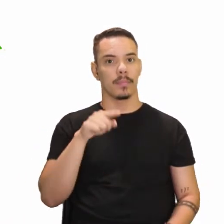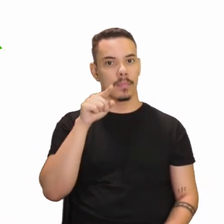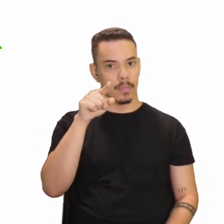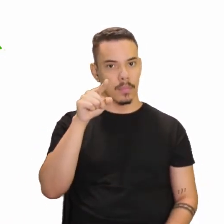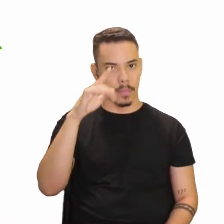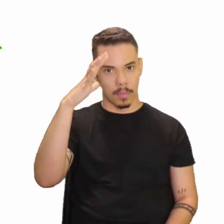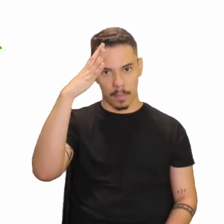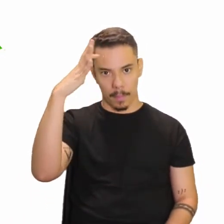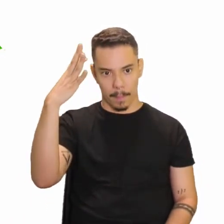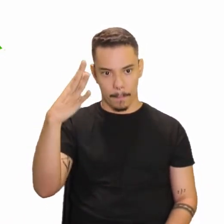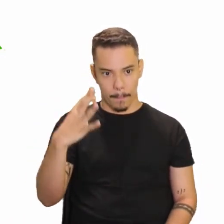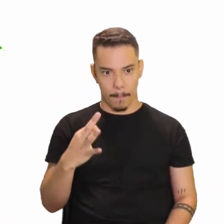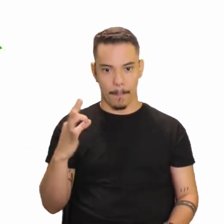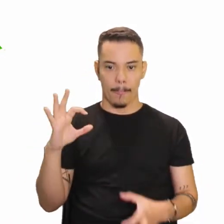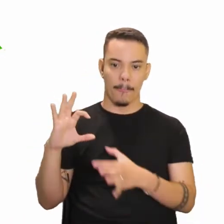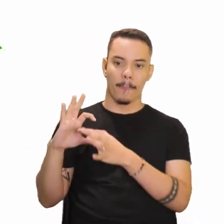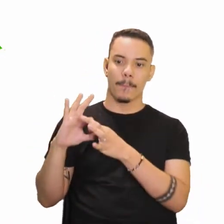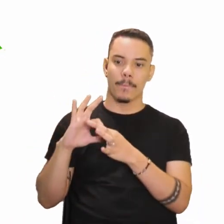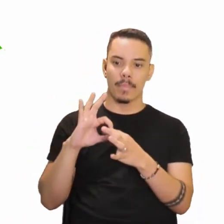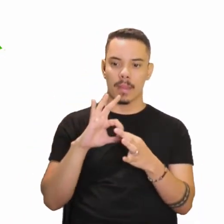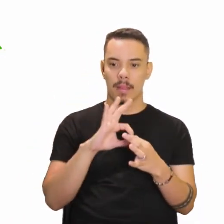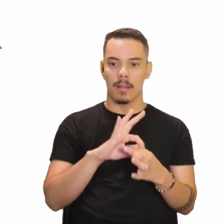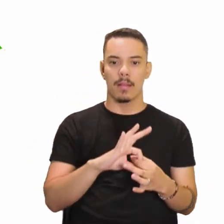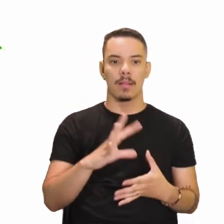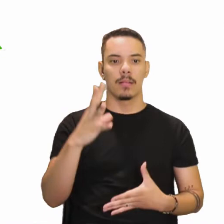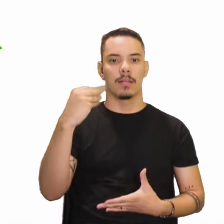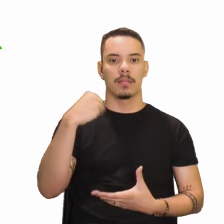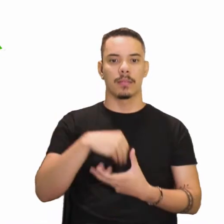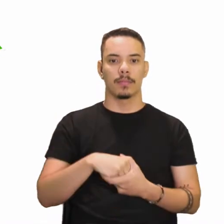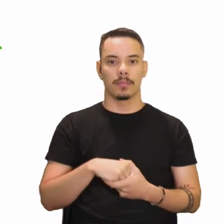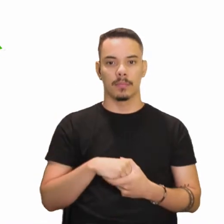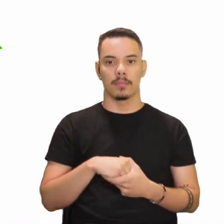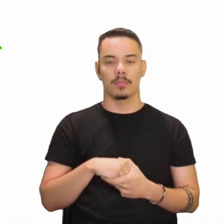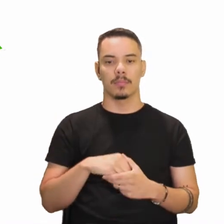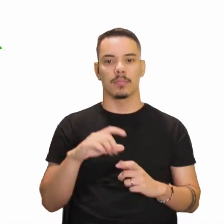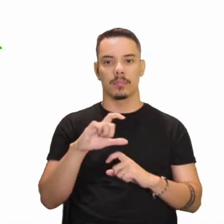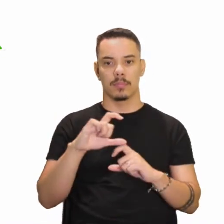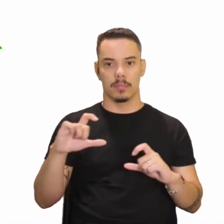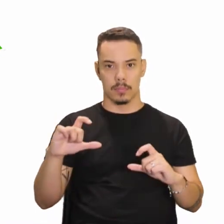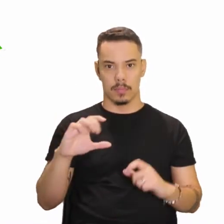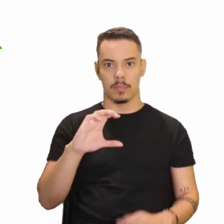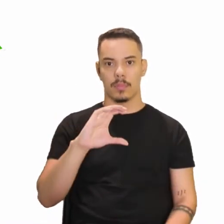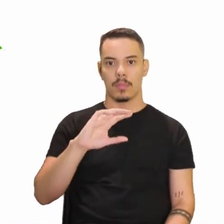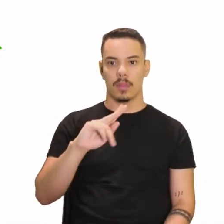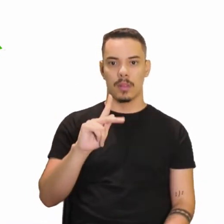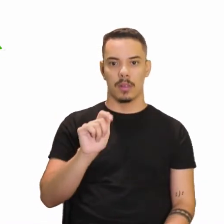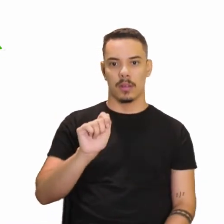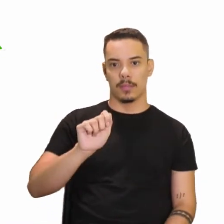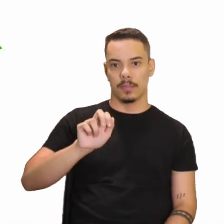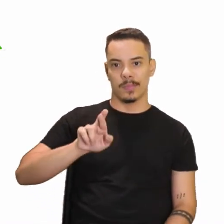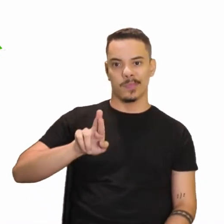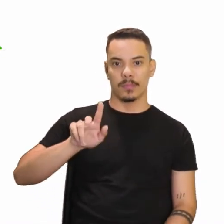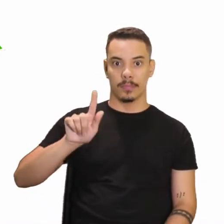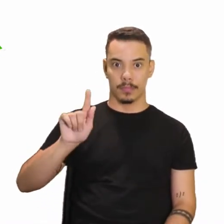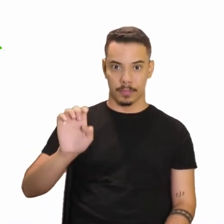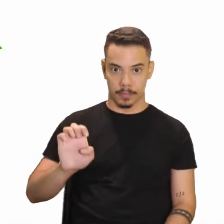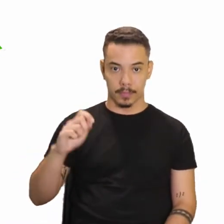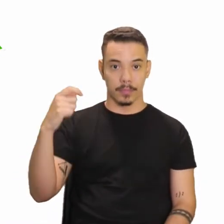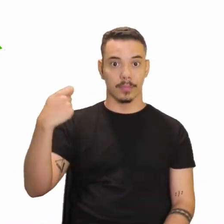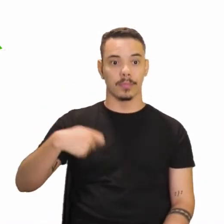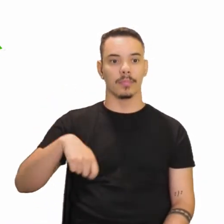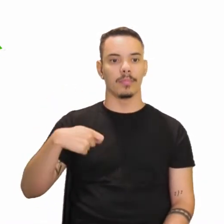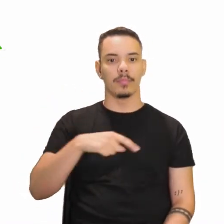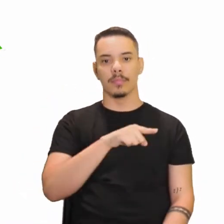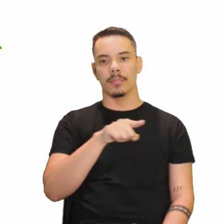compreender o contexto da charge meu Deus é